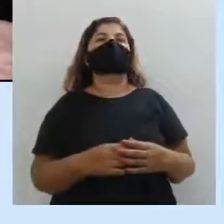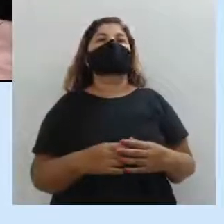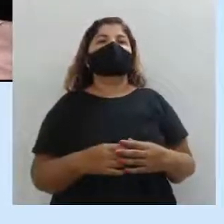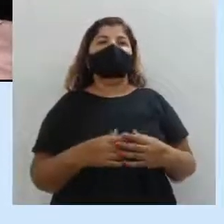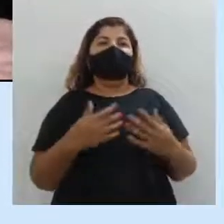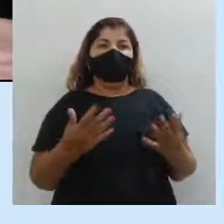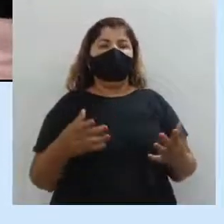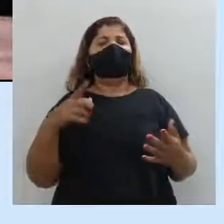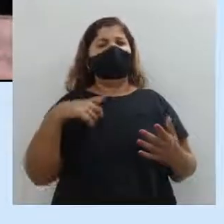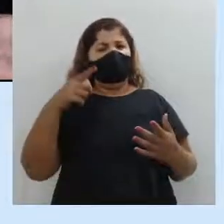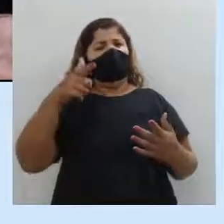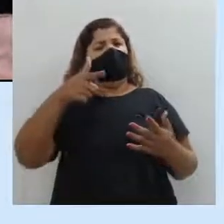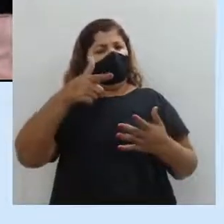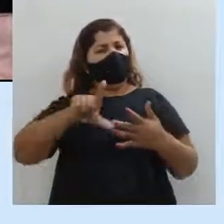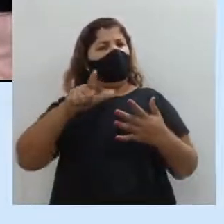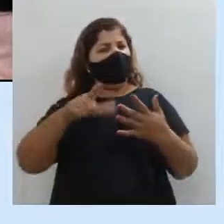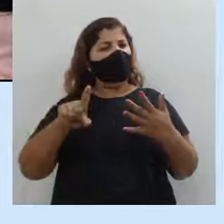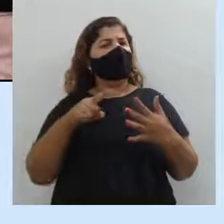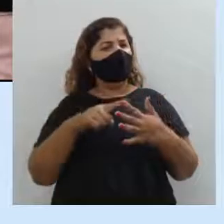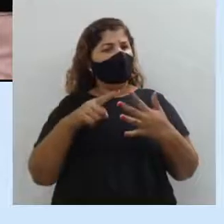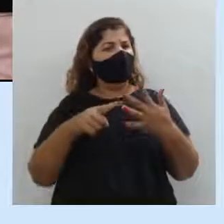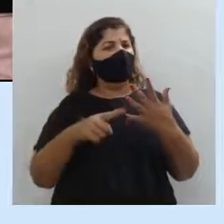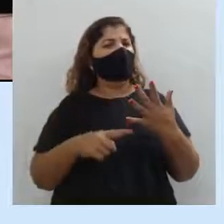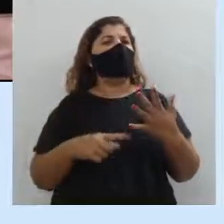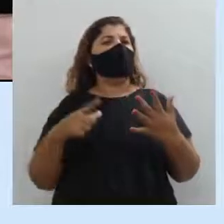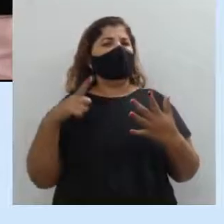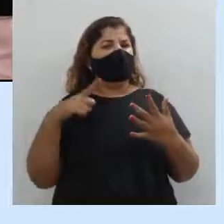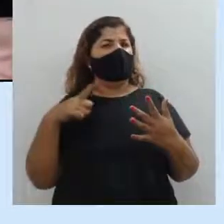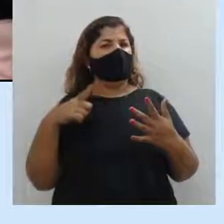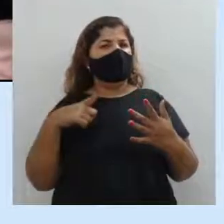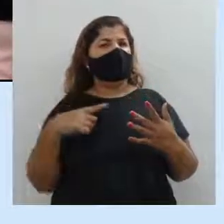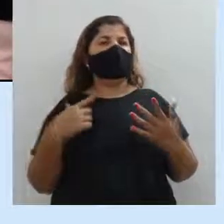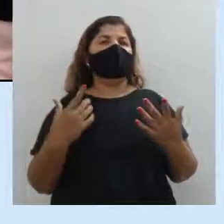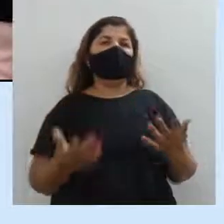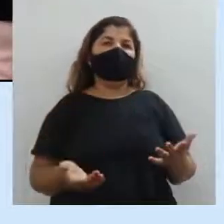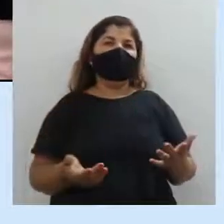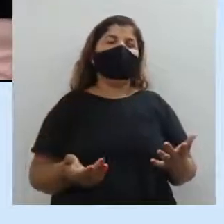outras circunstâncias, além de intensidade.